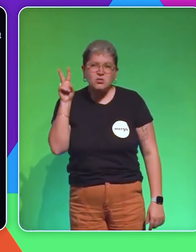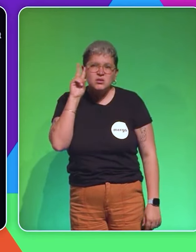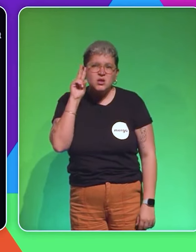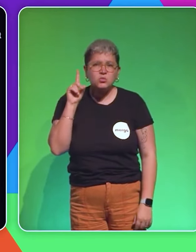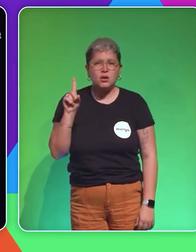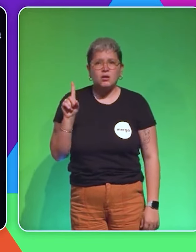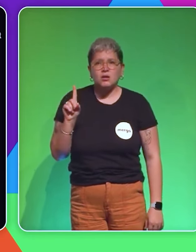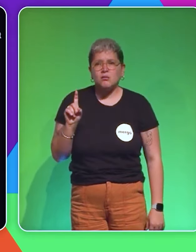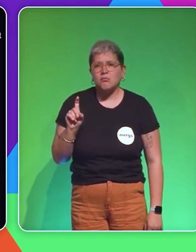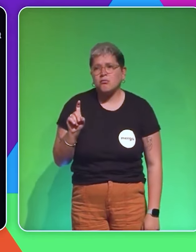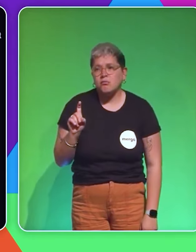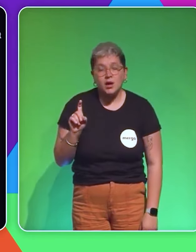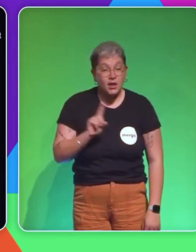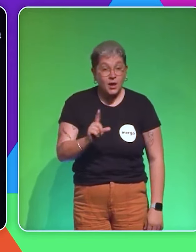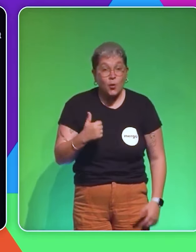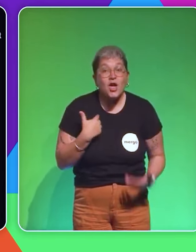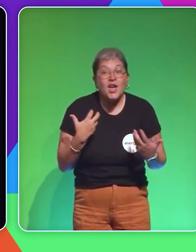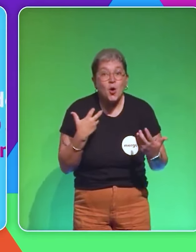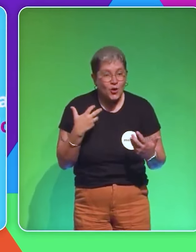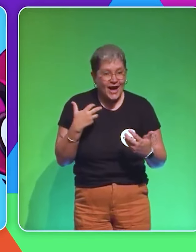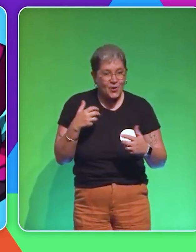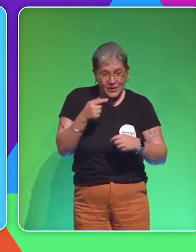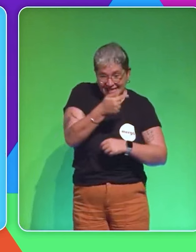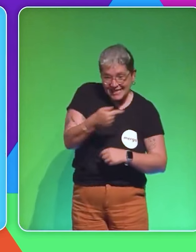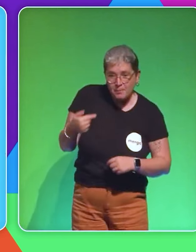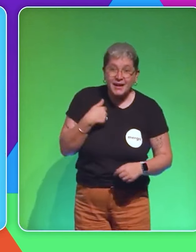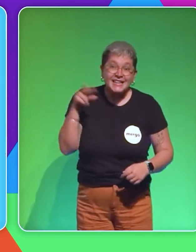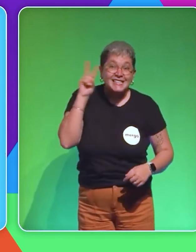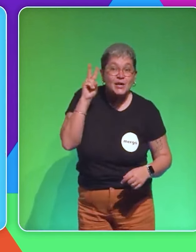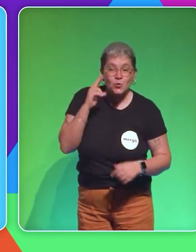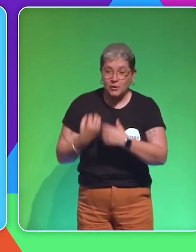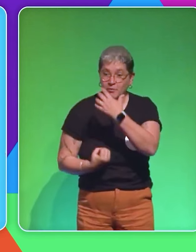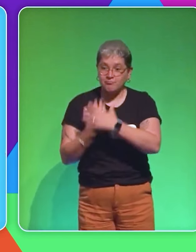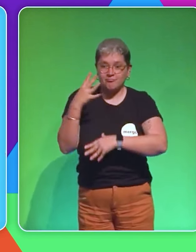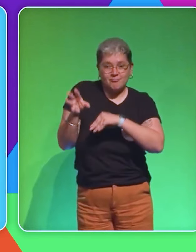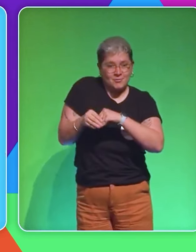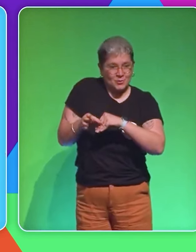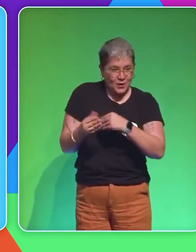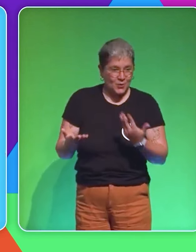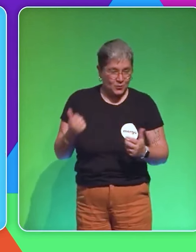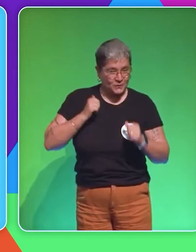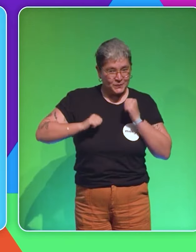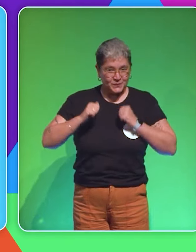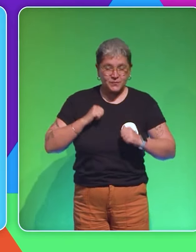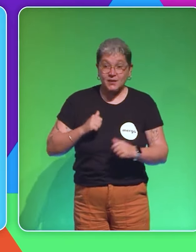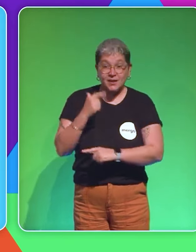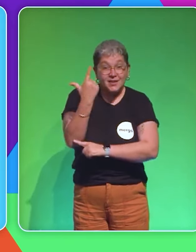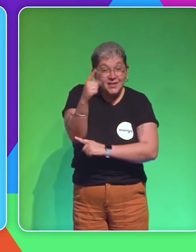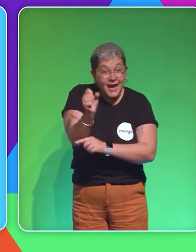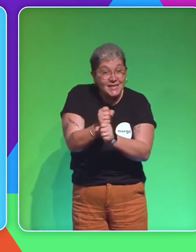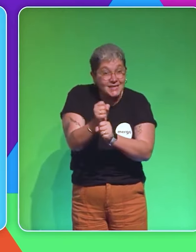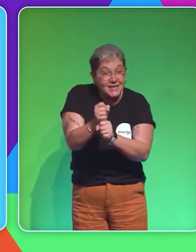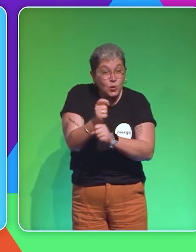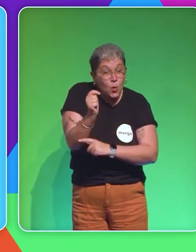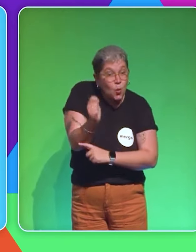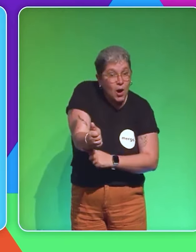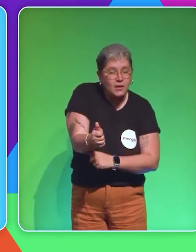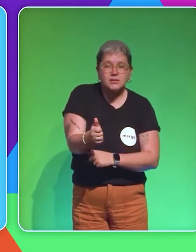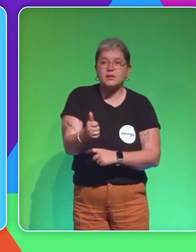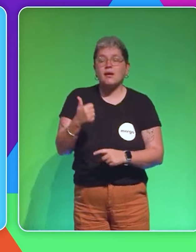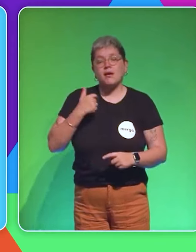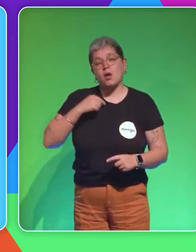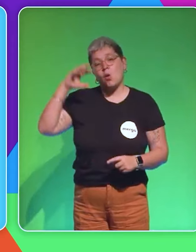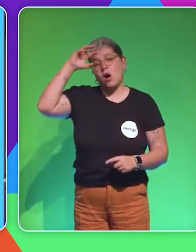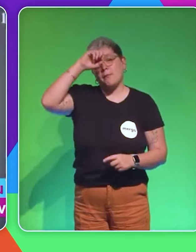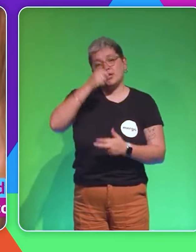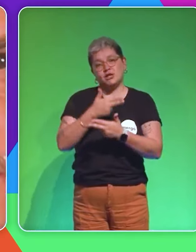fico ansioso para segunda-feira eu falar eu quero ter segunda-feira para poder produzir conteúdo e depois de quase 10 anos produzindo conteúdo Eu Aprendi algumas